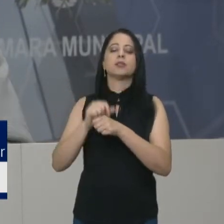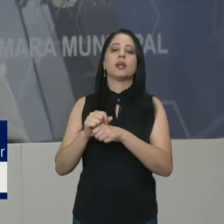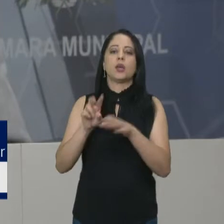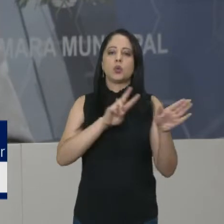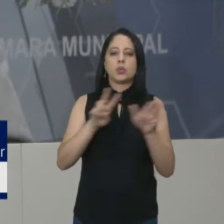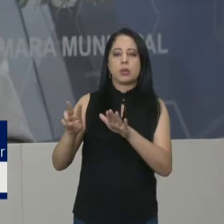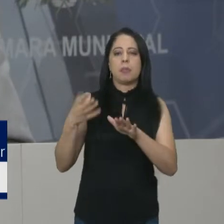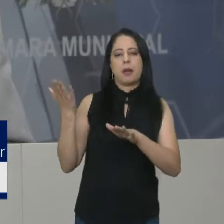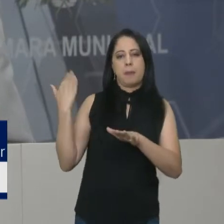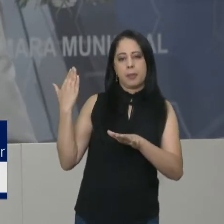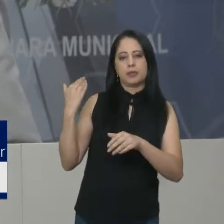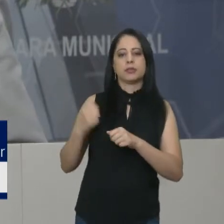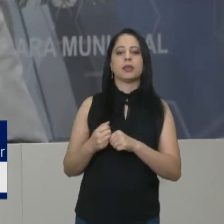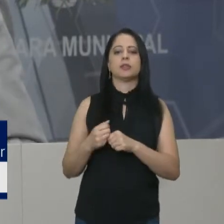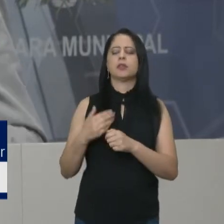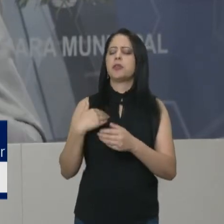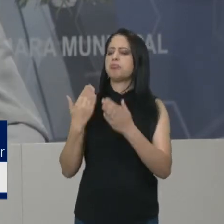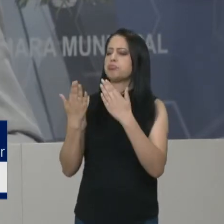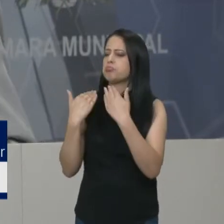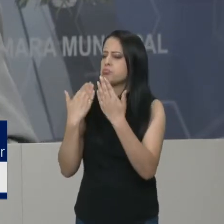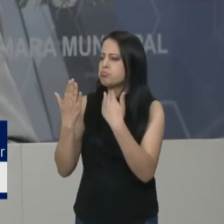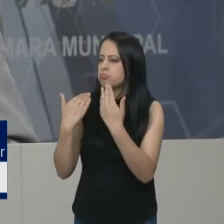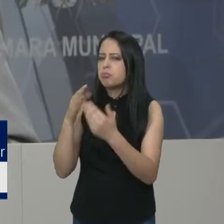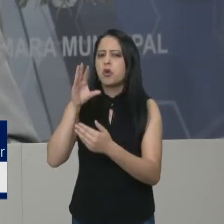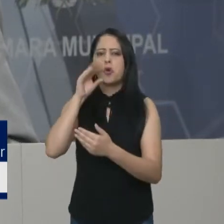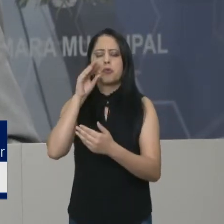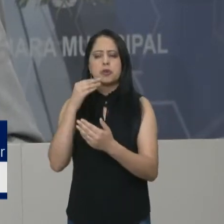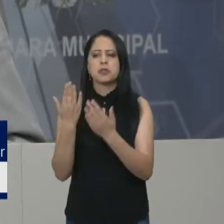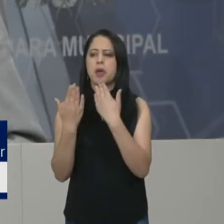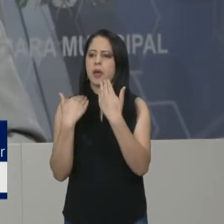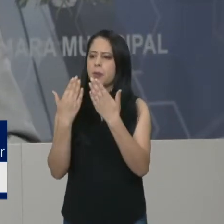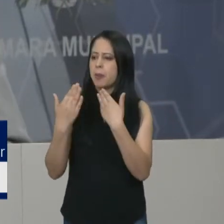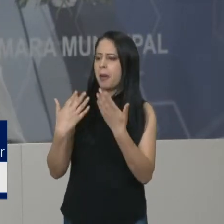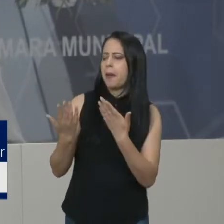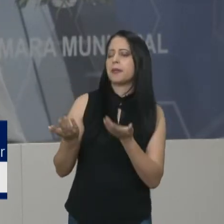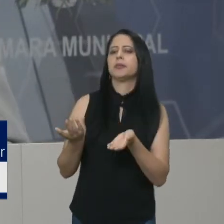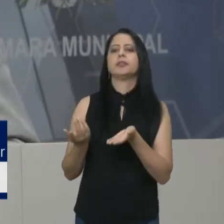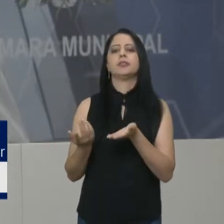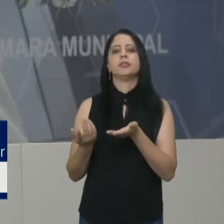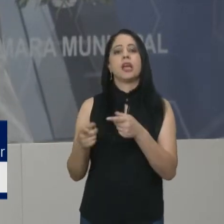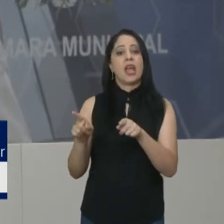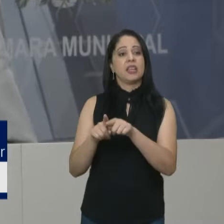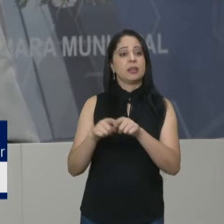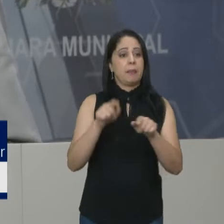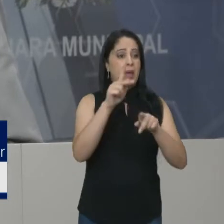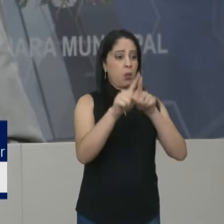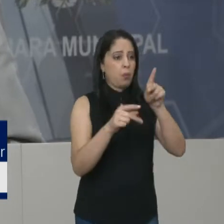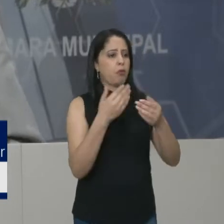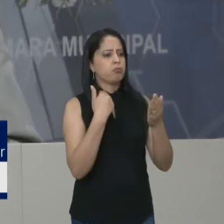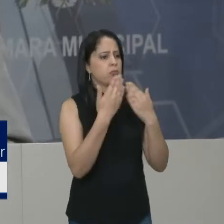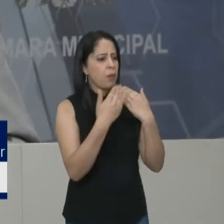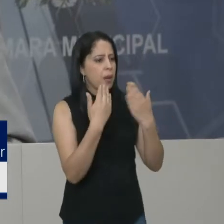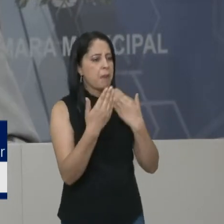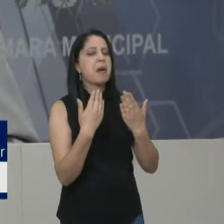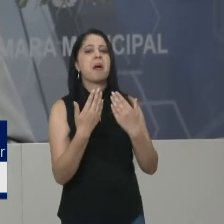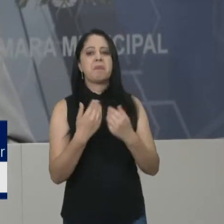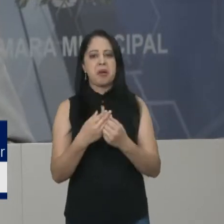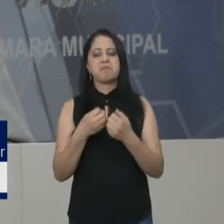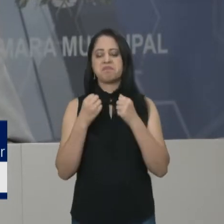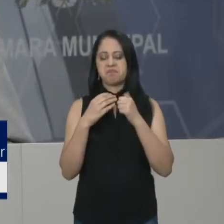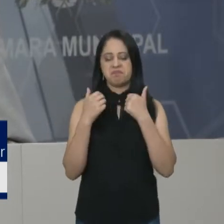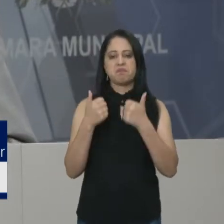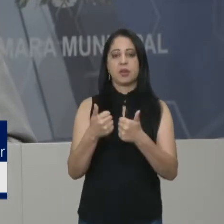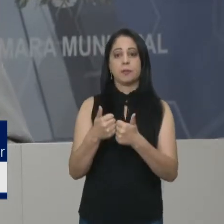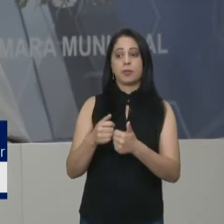passada, e conversei ali com os funcionários, conversei ali com os munícipes, e fui muito bem atendido ali